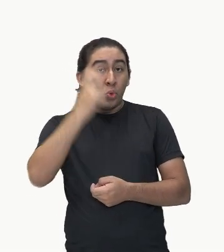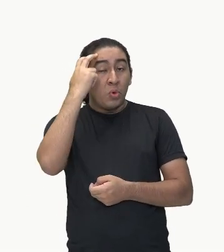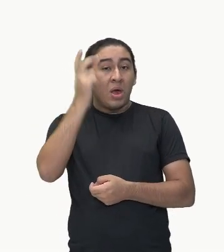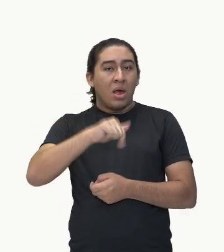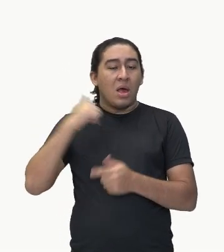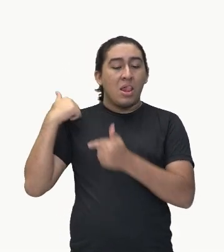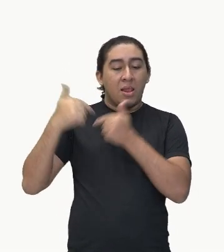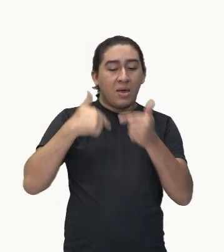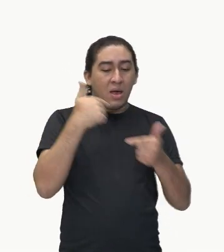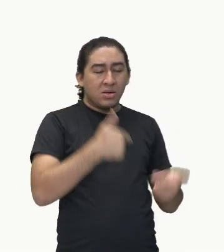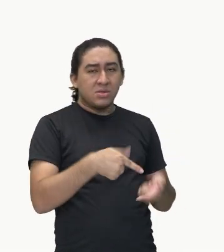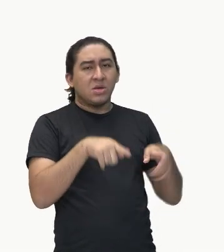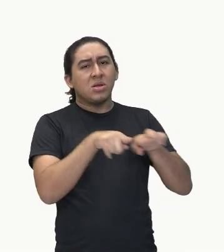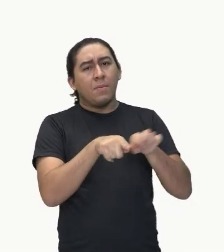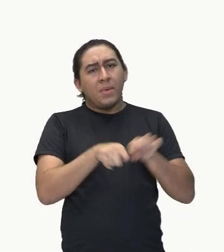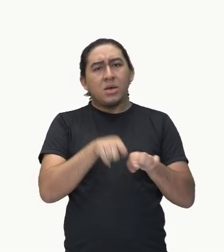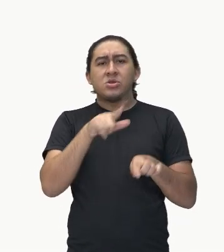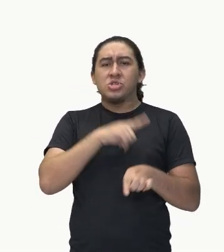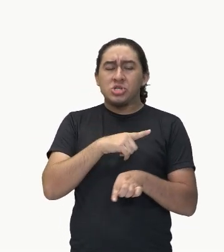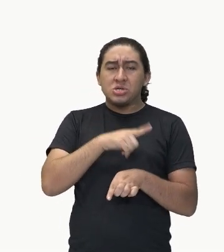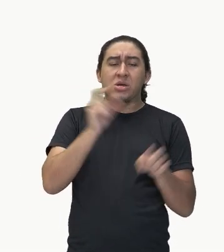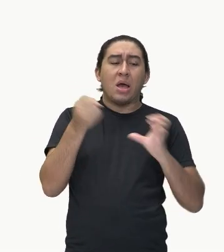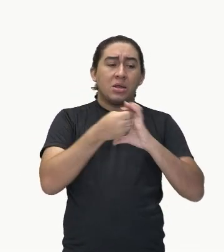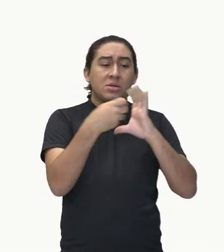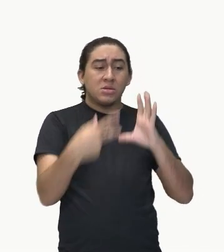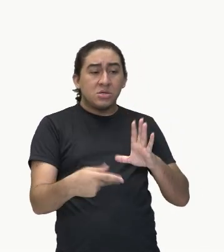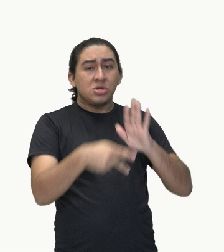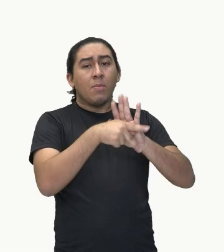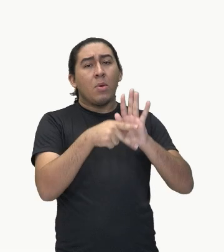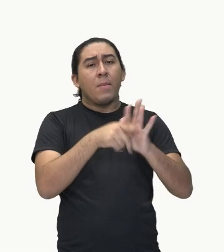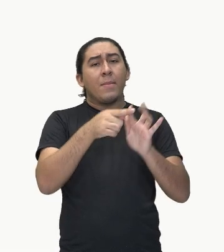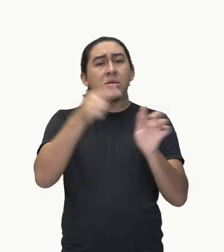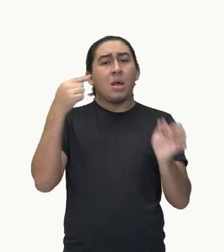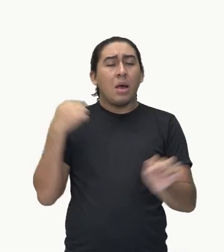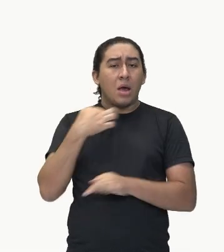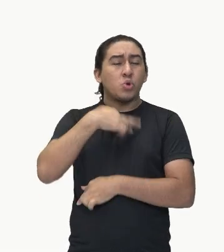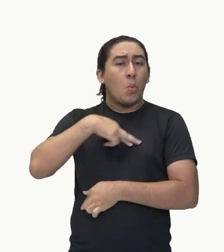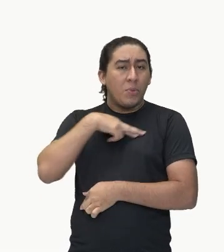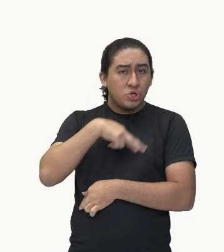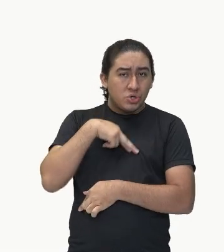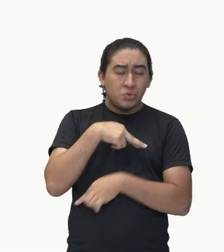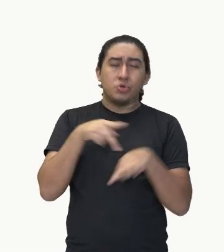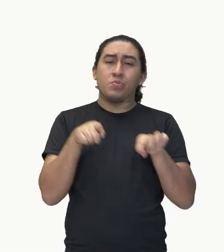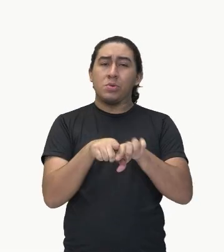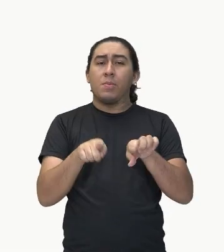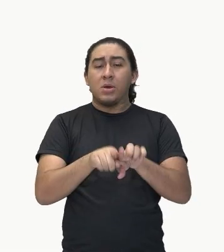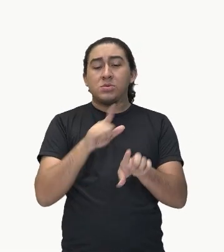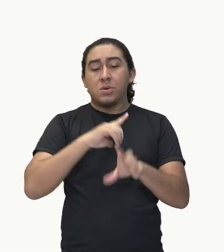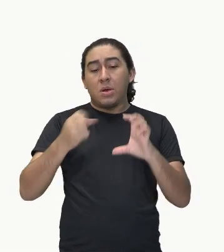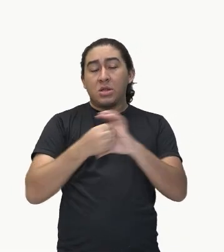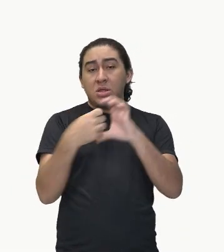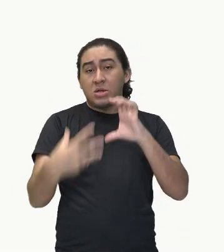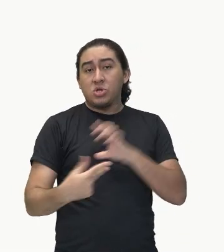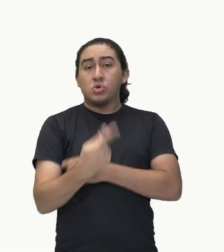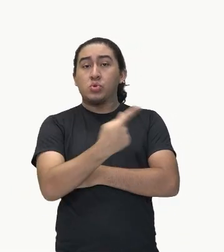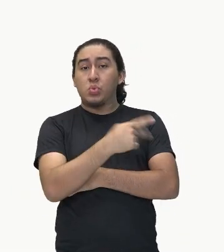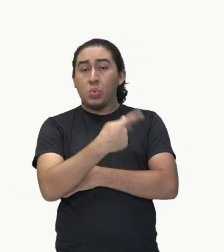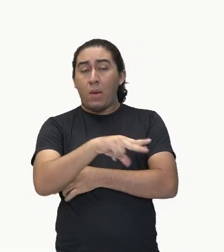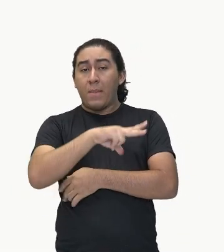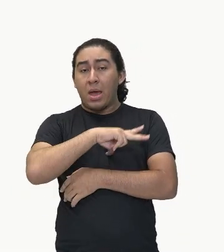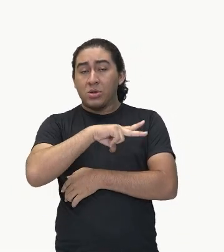um realismo, até alguns traços ainda de um romantismo anterior, né, que tinham características próprias,